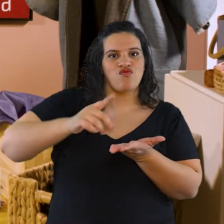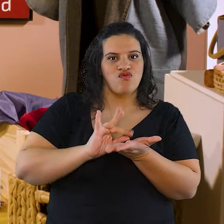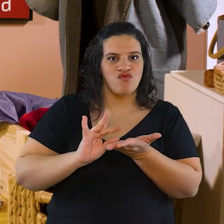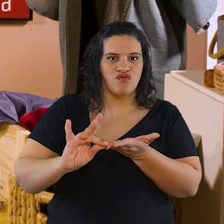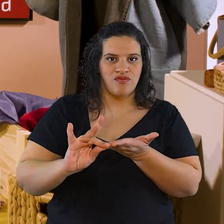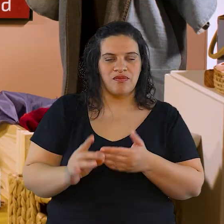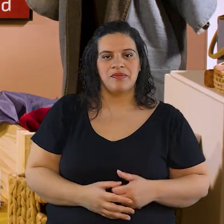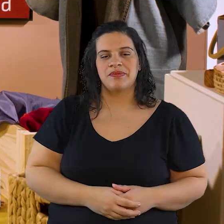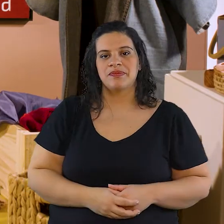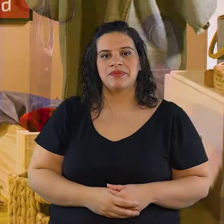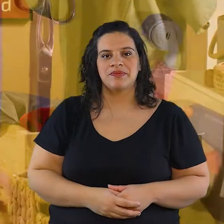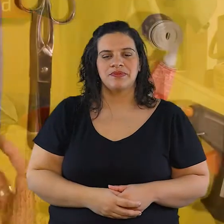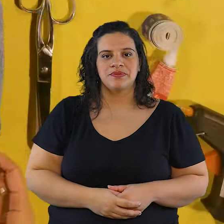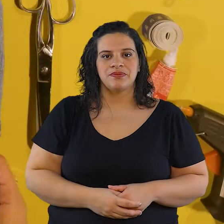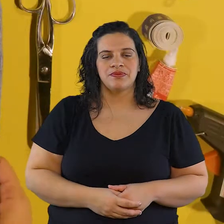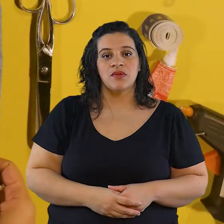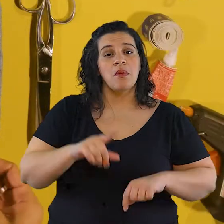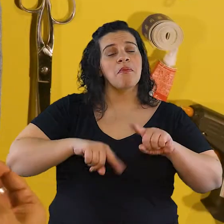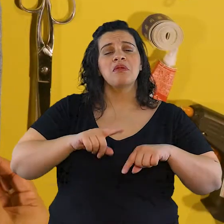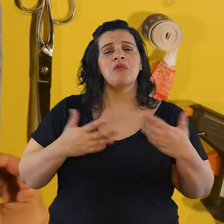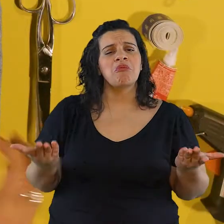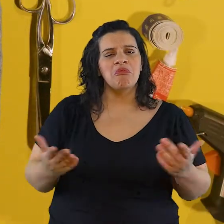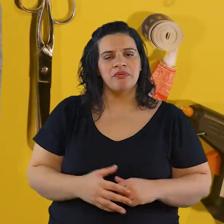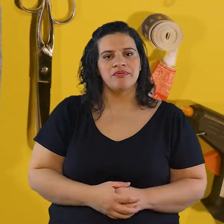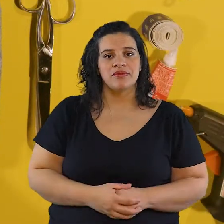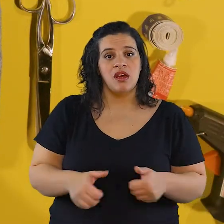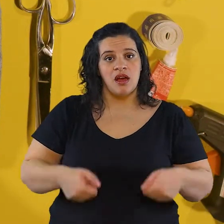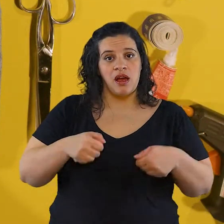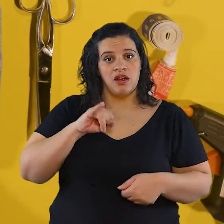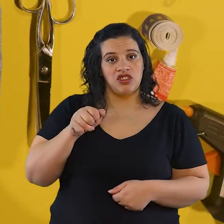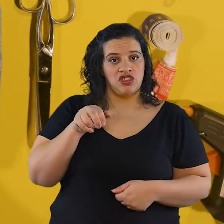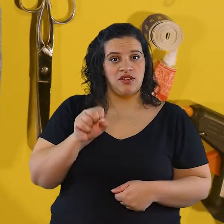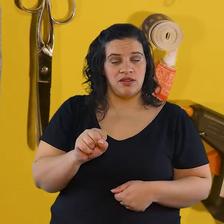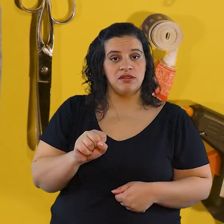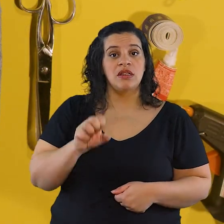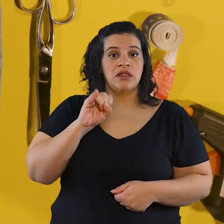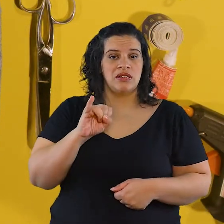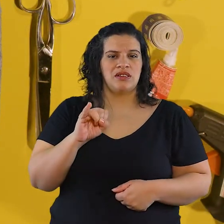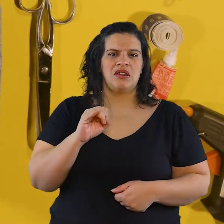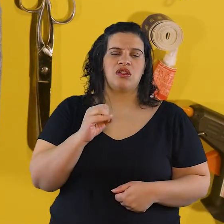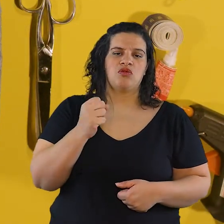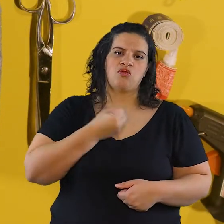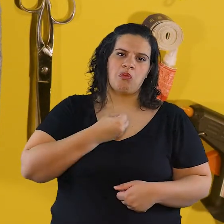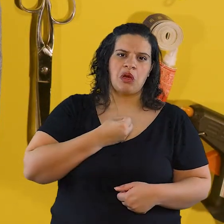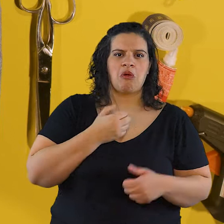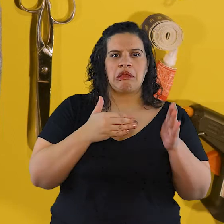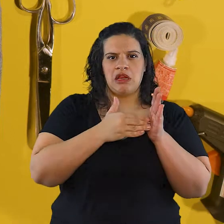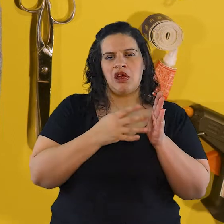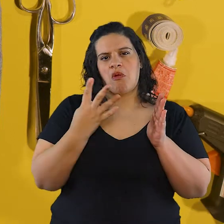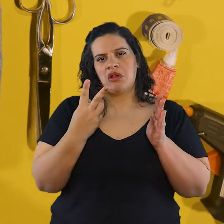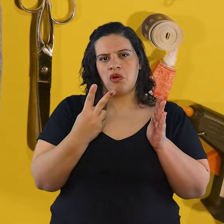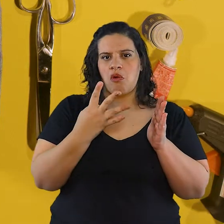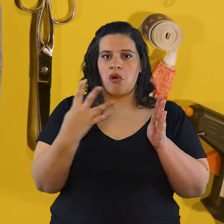sem costura, que é colando. Bom, para os materiais a gente vai precisar de uma calça jeans, se for tamanho até uns